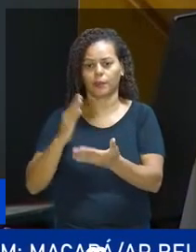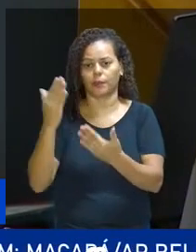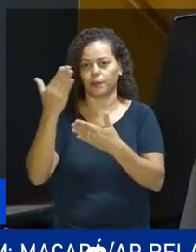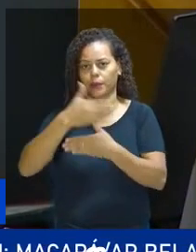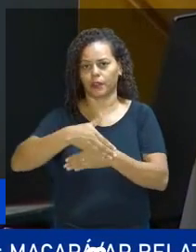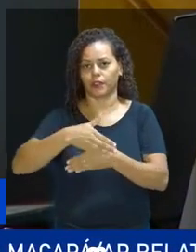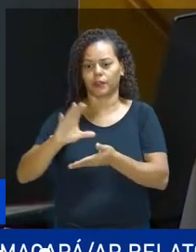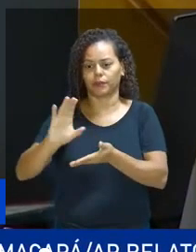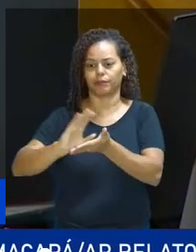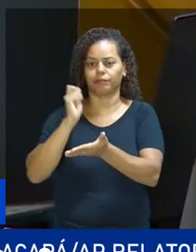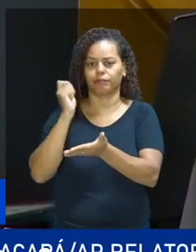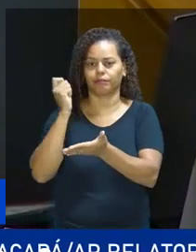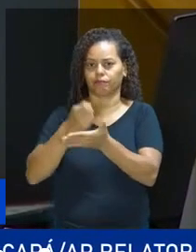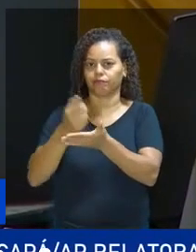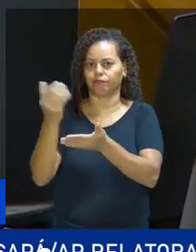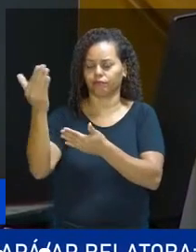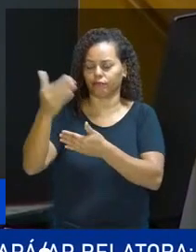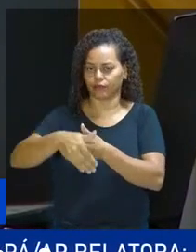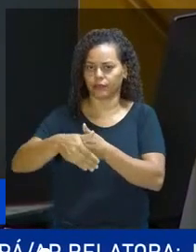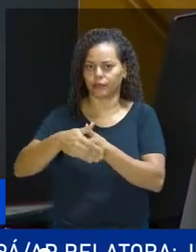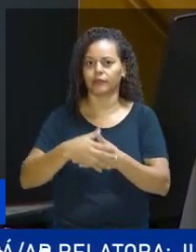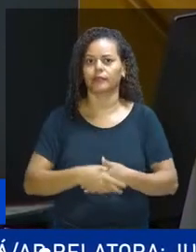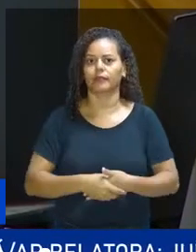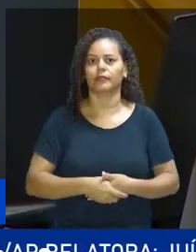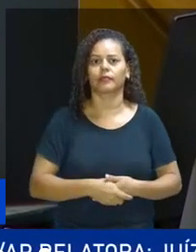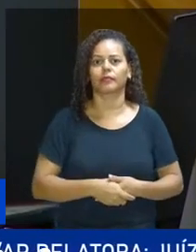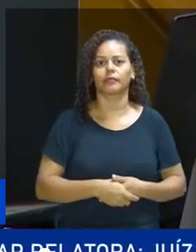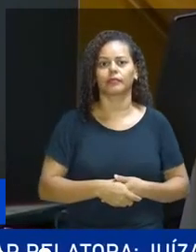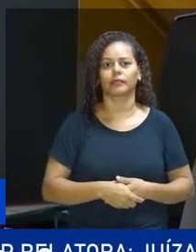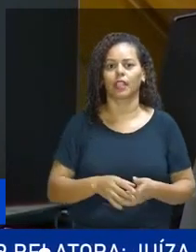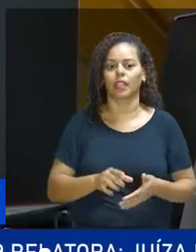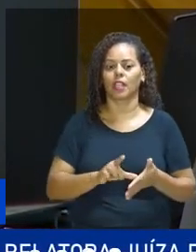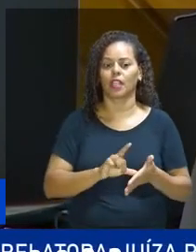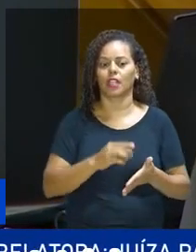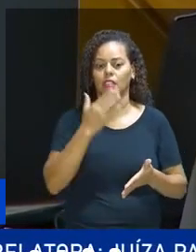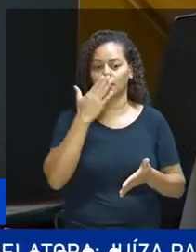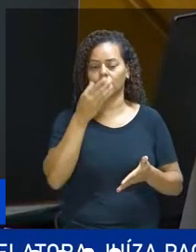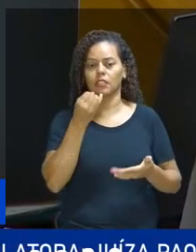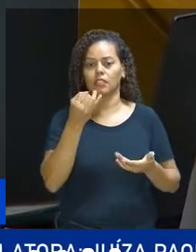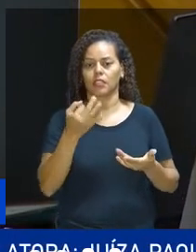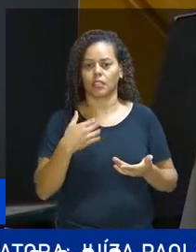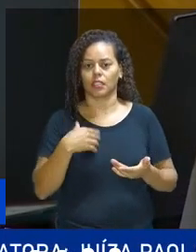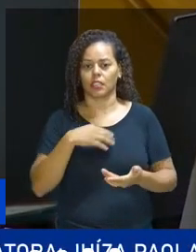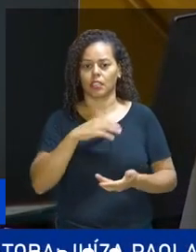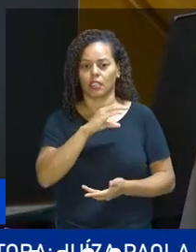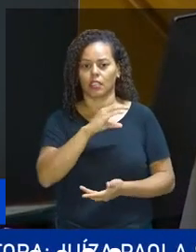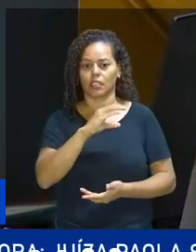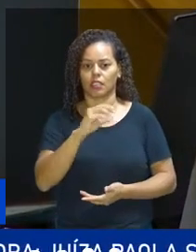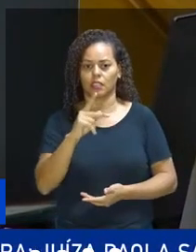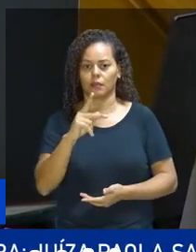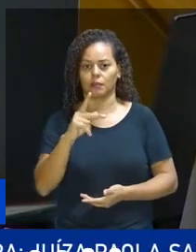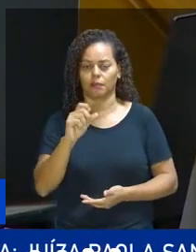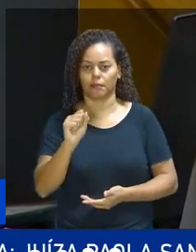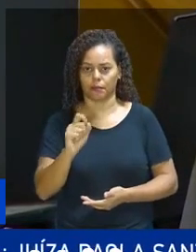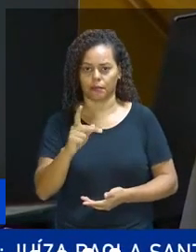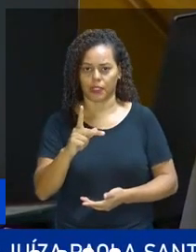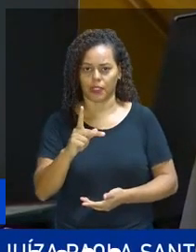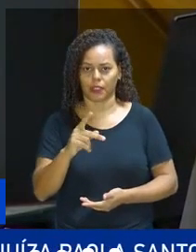contas. Adianto que me filiou ao posicionamento do NACEP. Isso porque a agremiação ela movimentou um total de